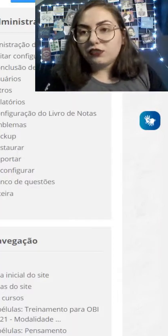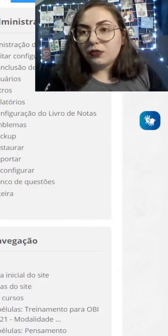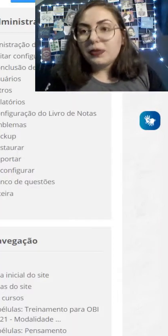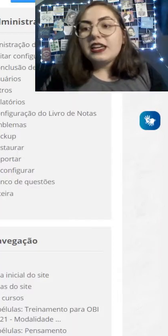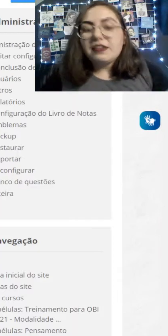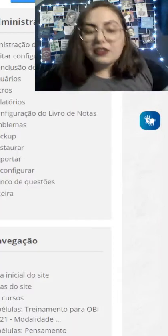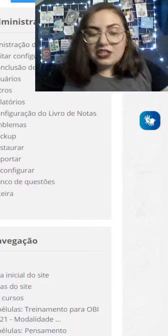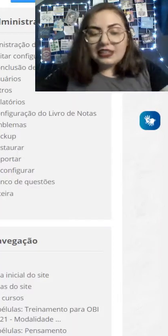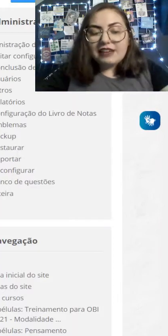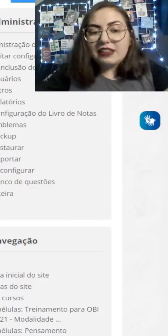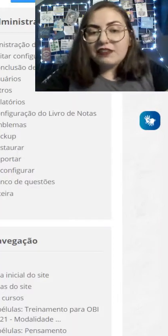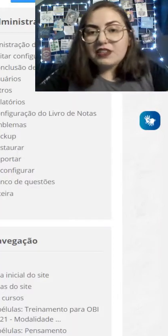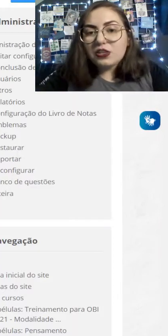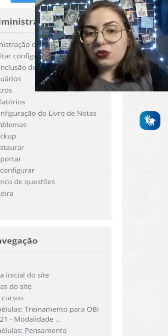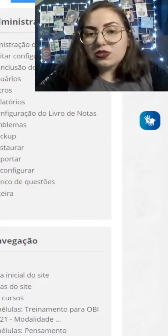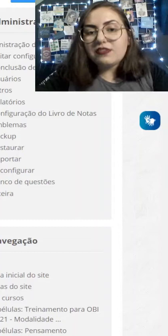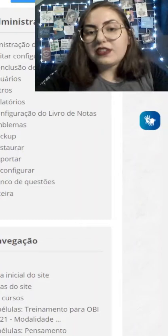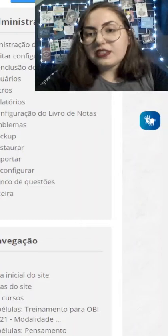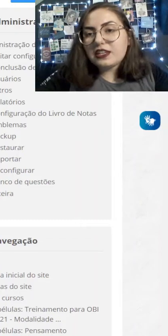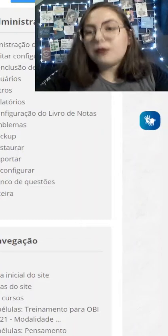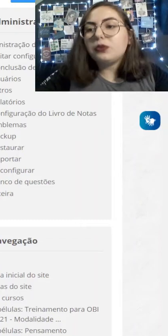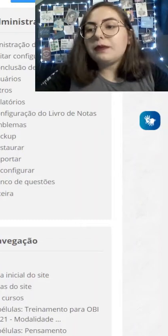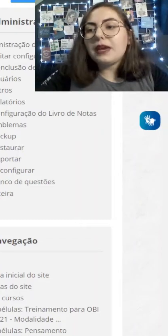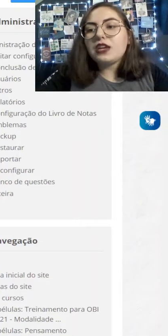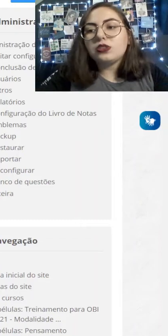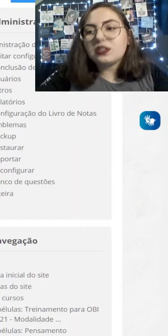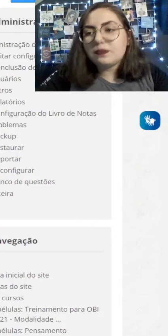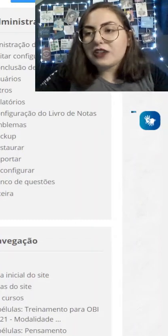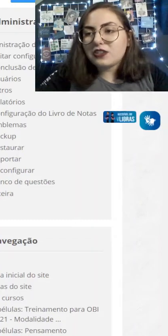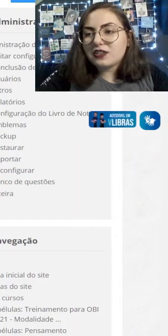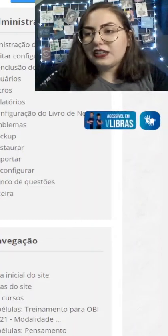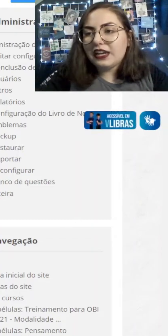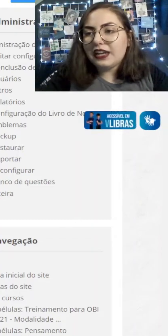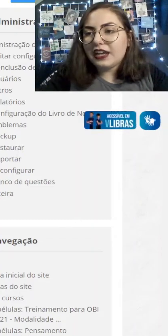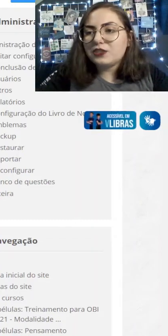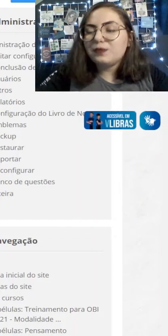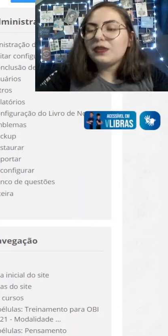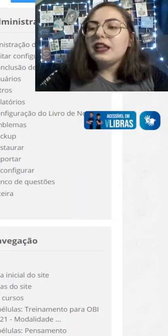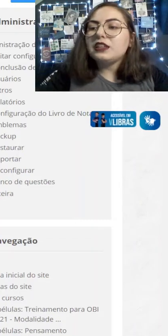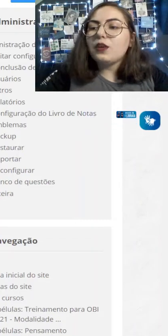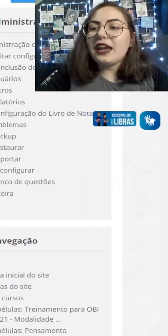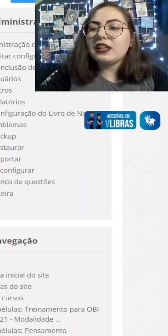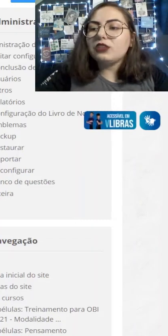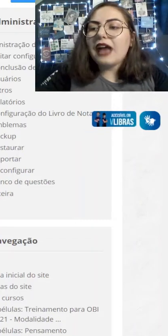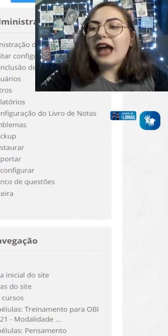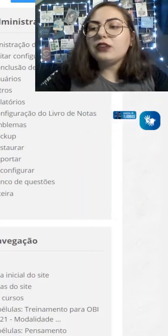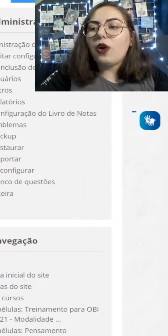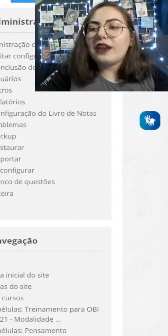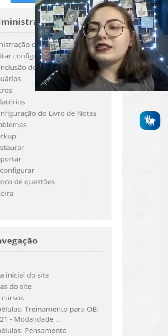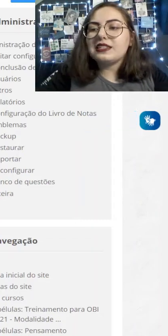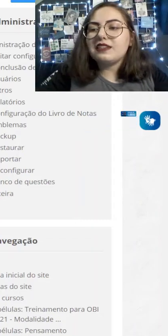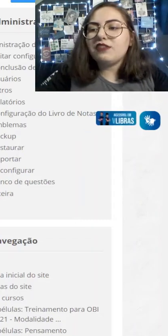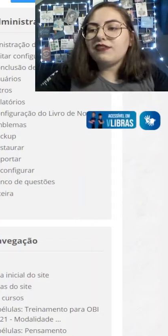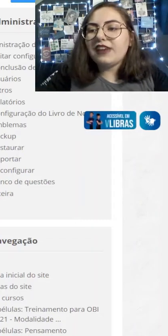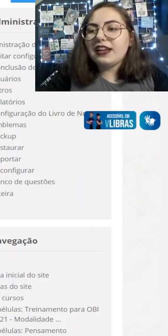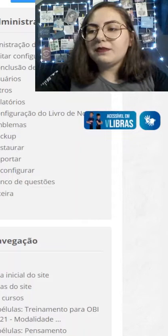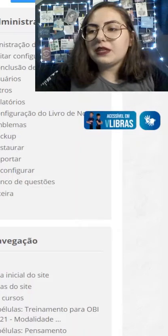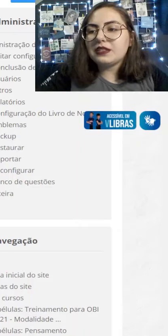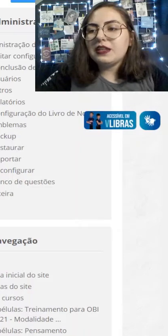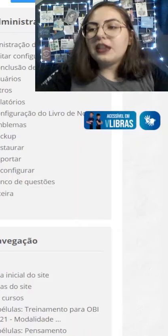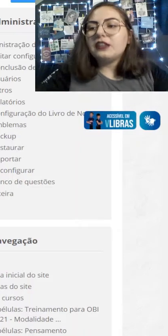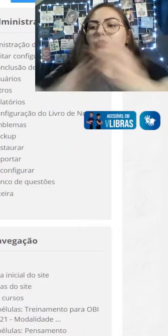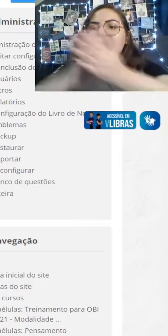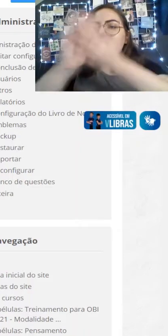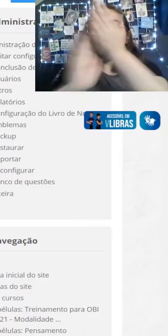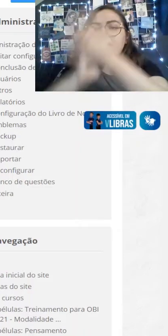nativo E você já devem ter visto inclusive esse símbolo também em outras páginas da internet então é aqui do lado o acessível em